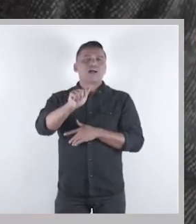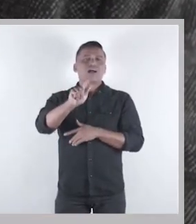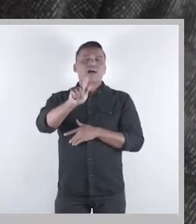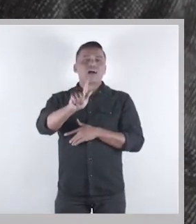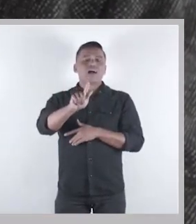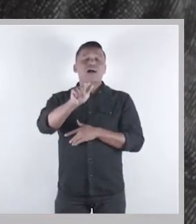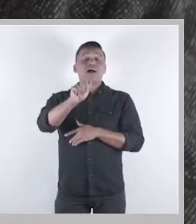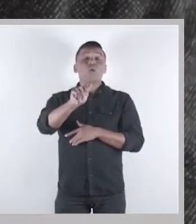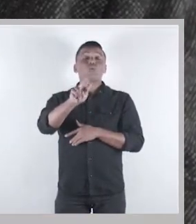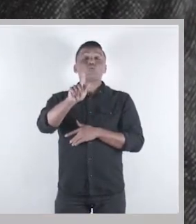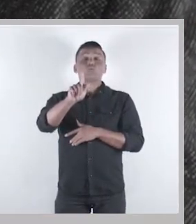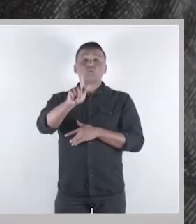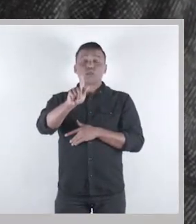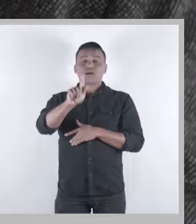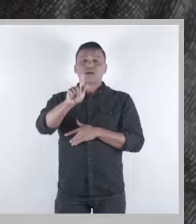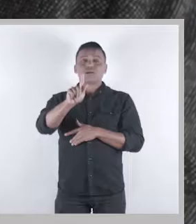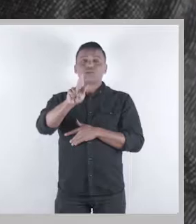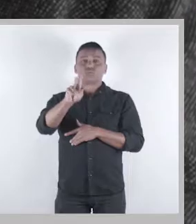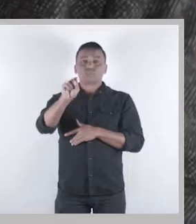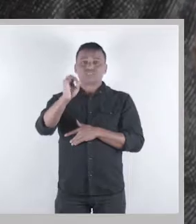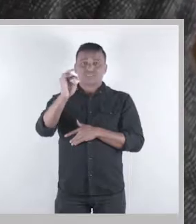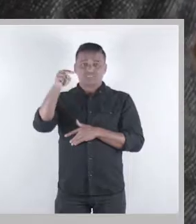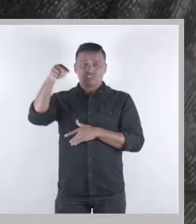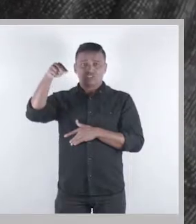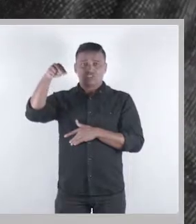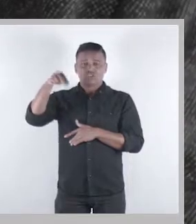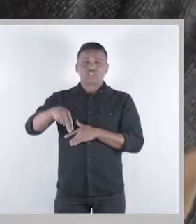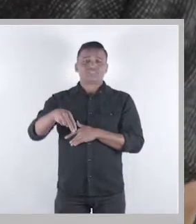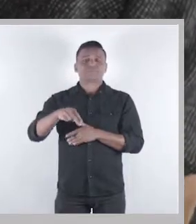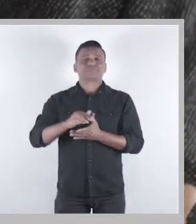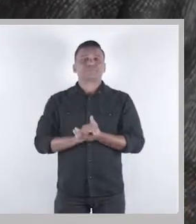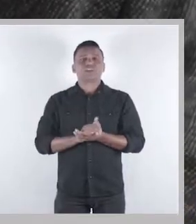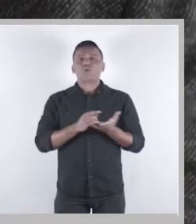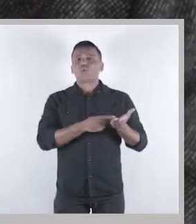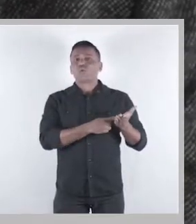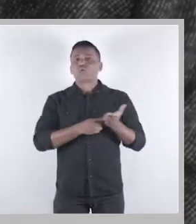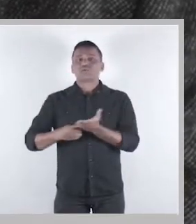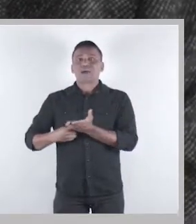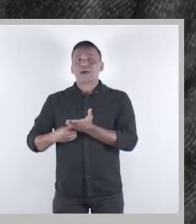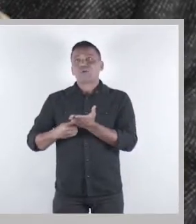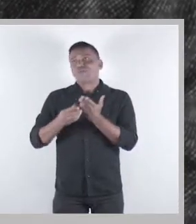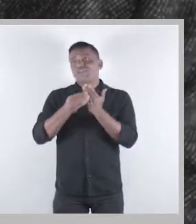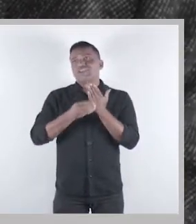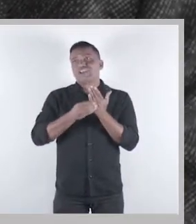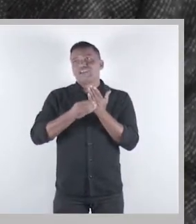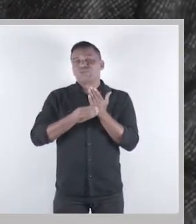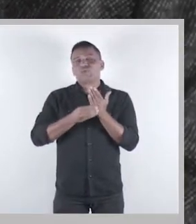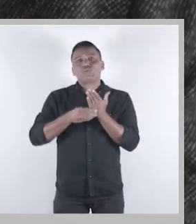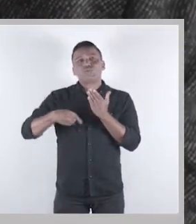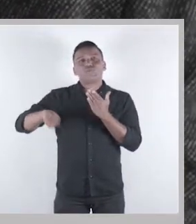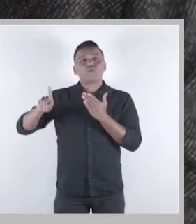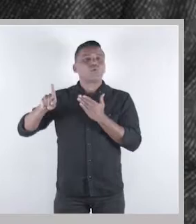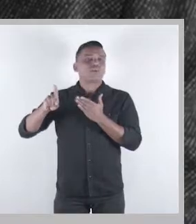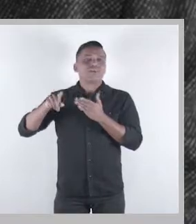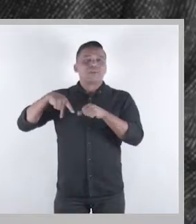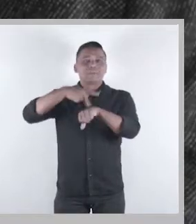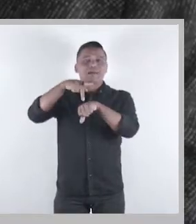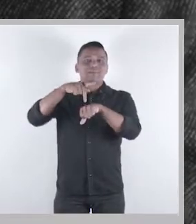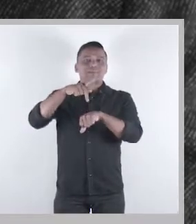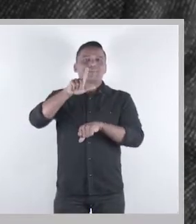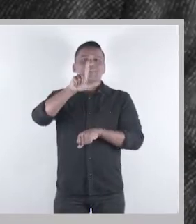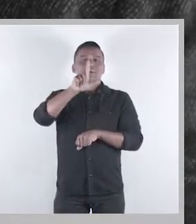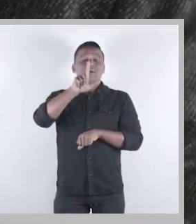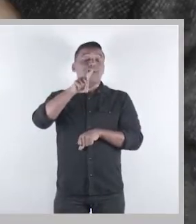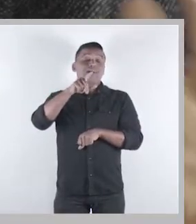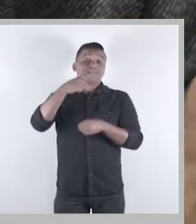de um convite que eu tive assim que eu estive em Lima no Peru no festival internacional de poesia e que o Brasil